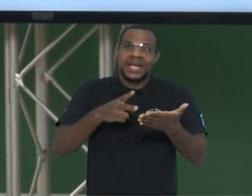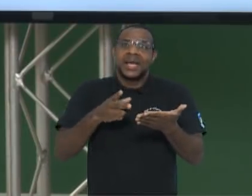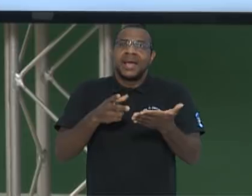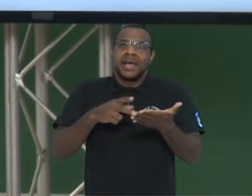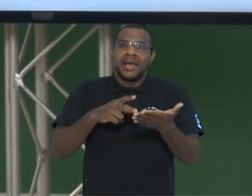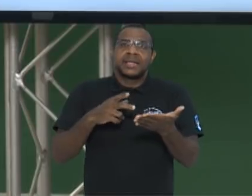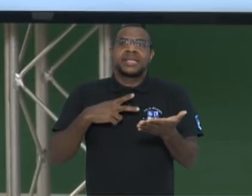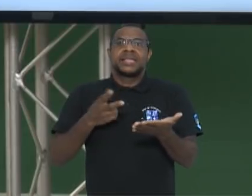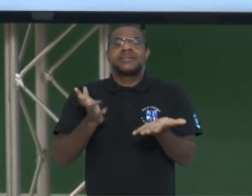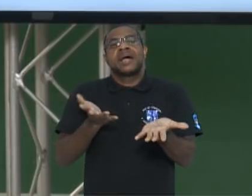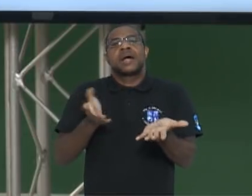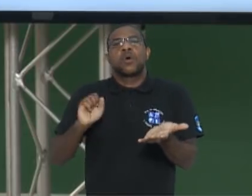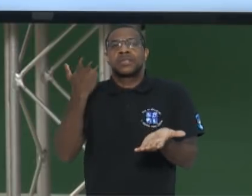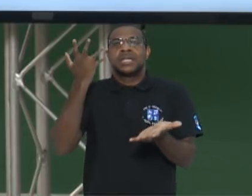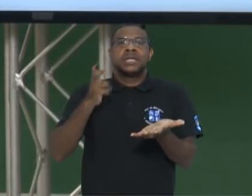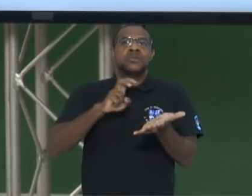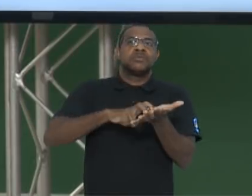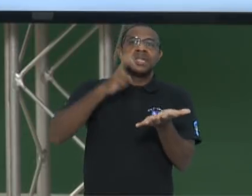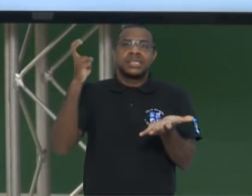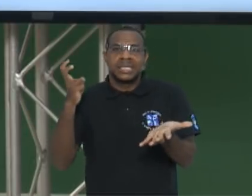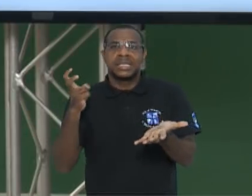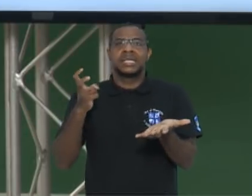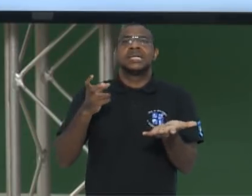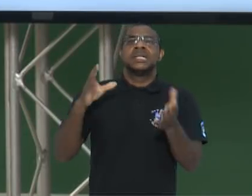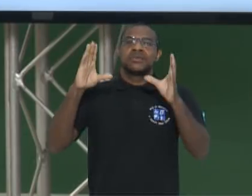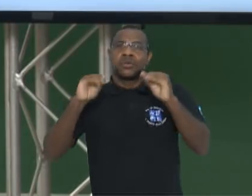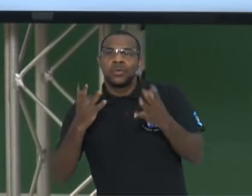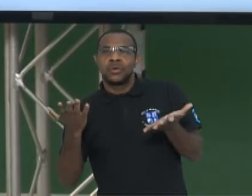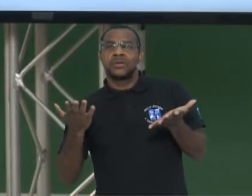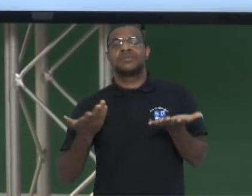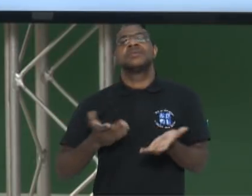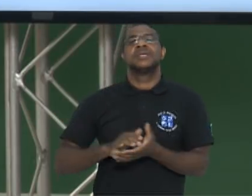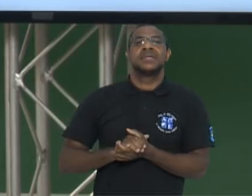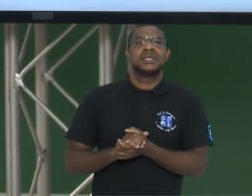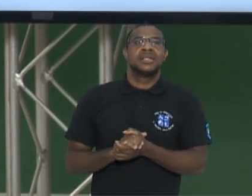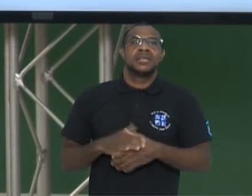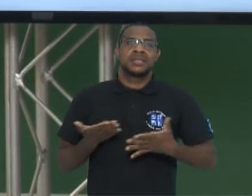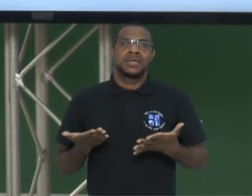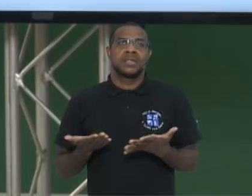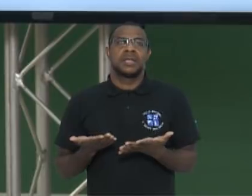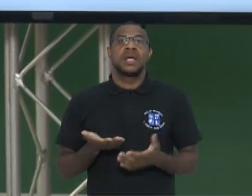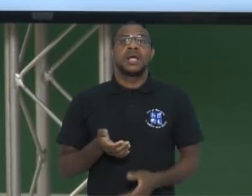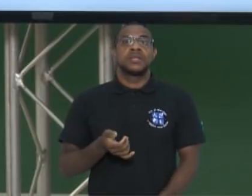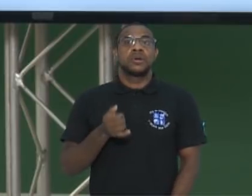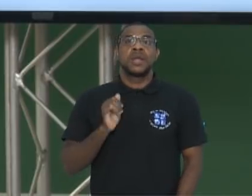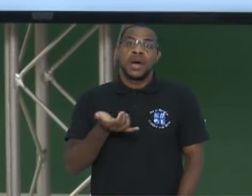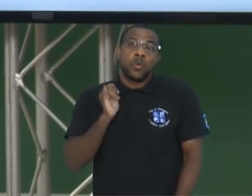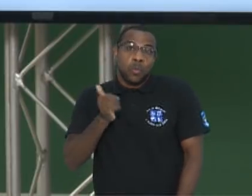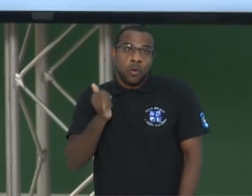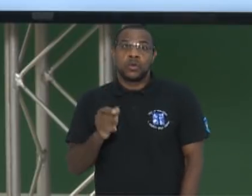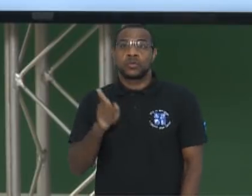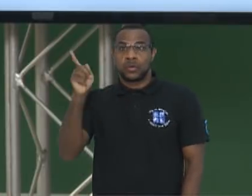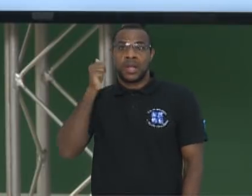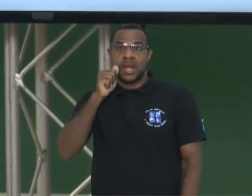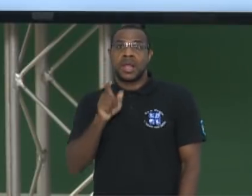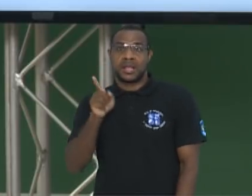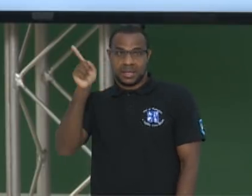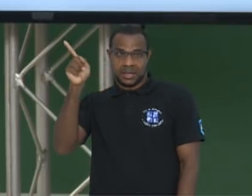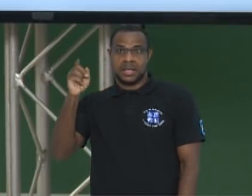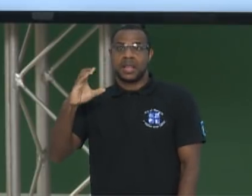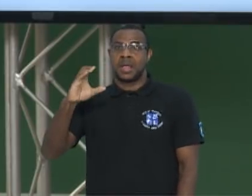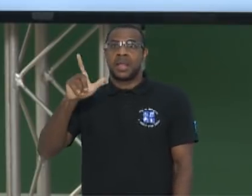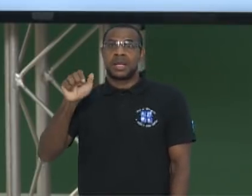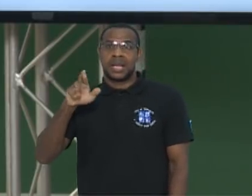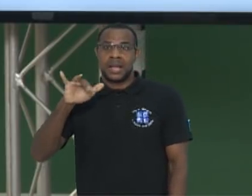ou de noite, duraram um mês, um ano, enfim. Né? No caso dos contos da Clarice, a predominância, não